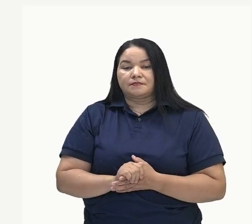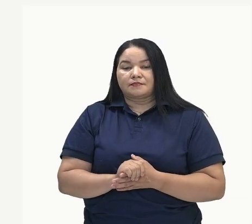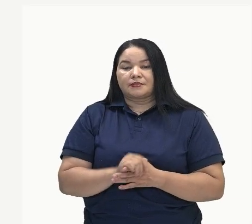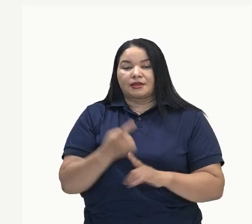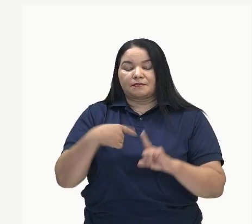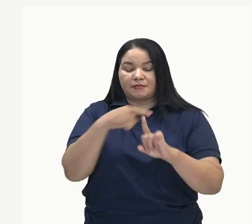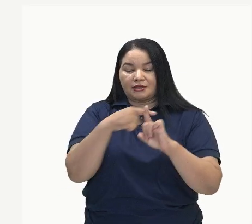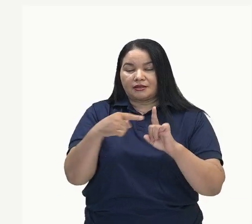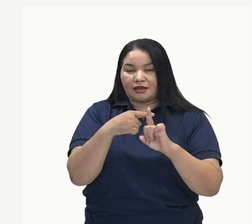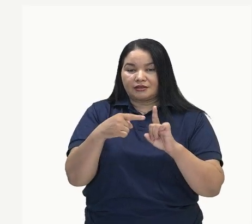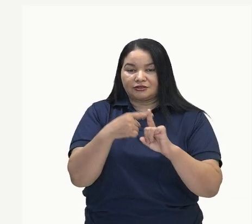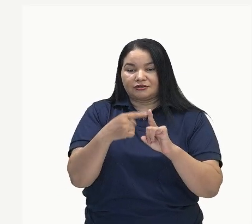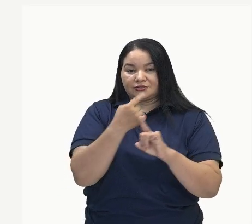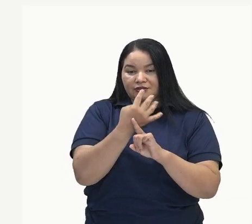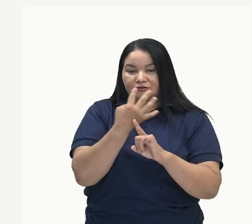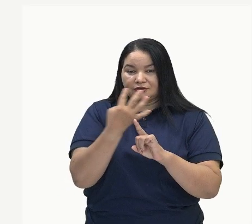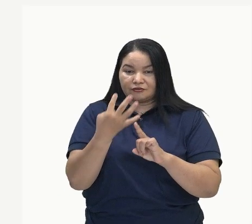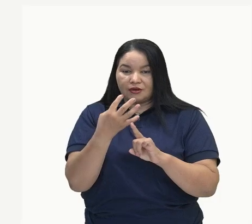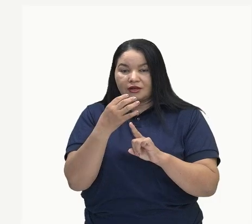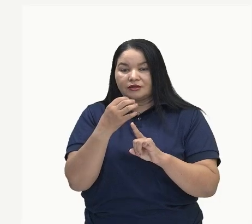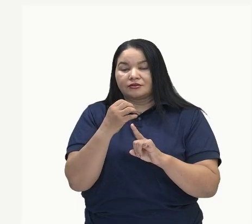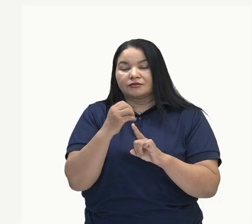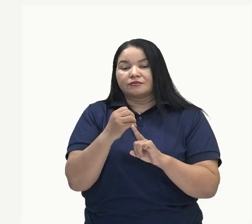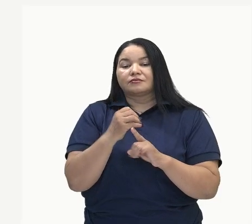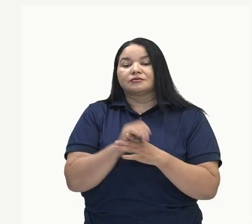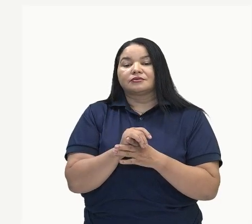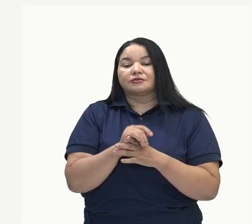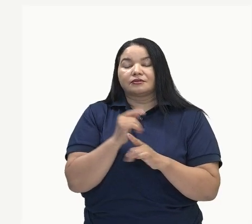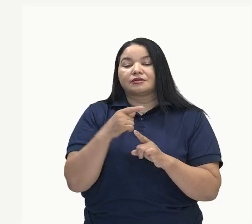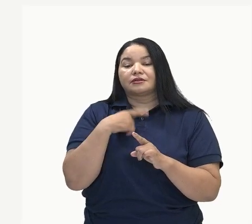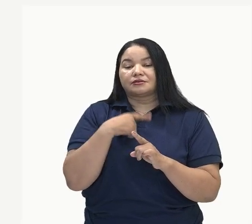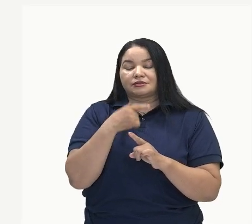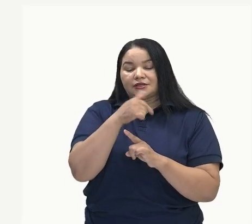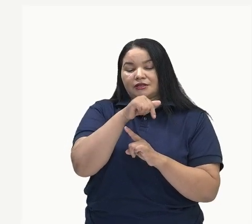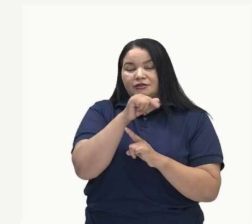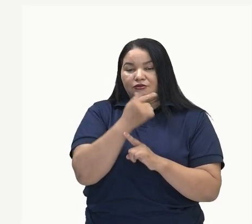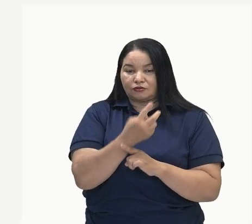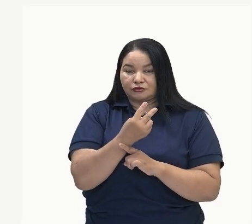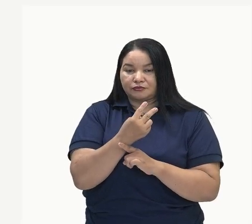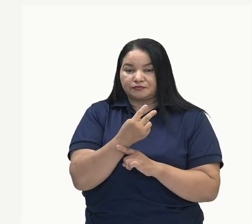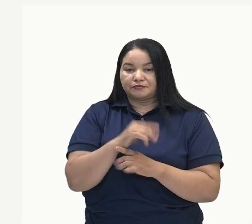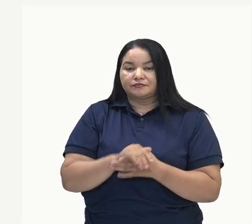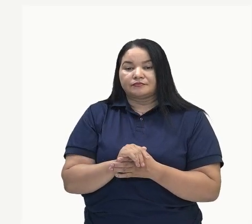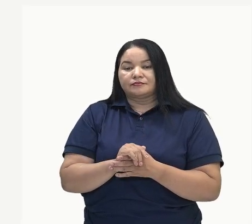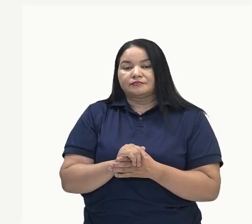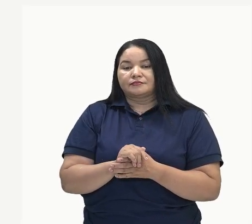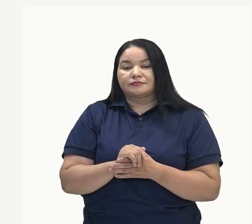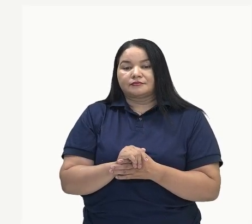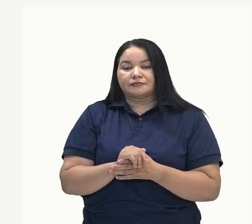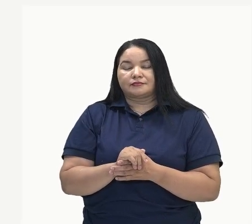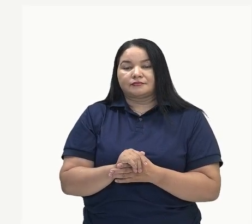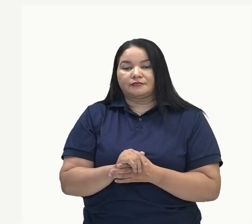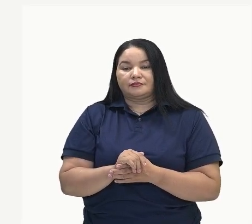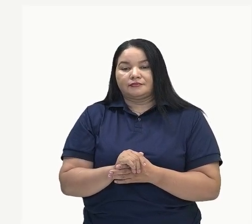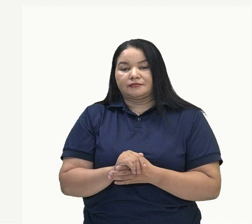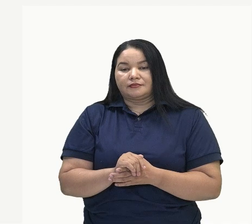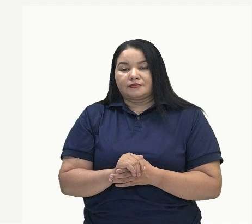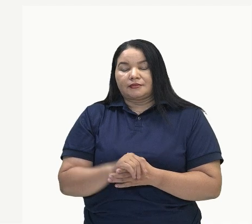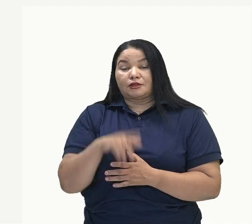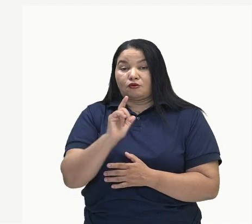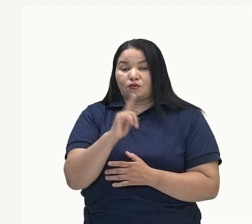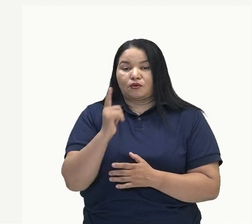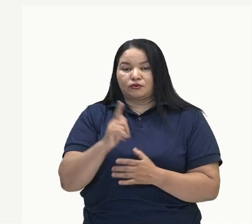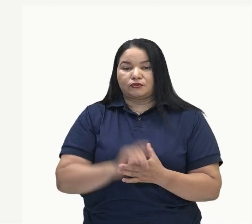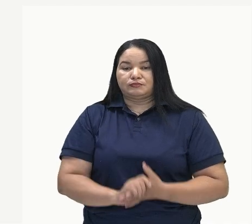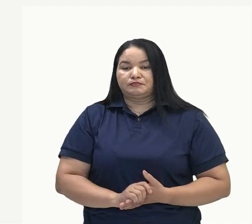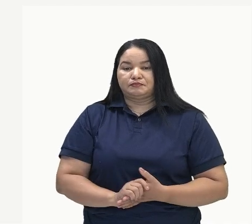metade de 144, ou seja, 72 graus. E assim por diante. Da mesma forma, então, a gente